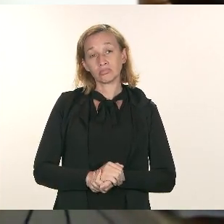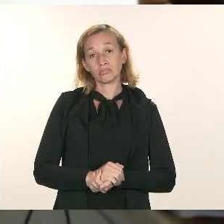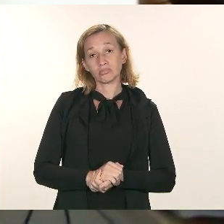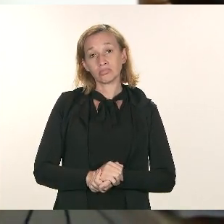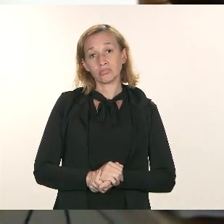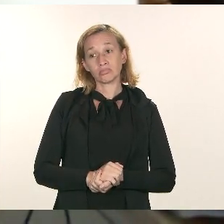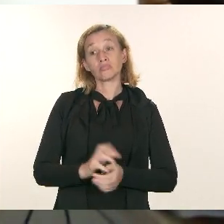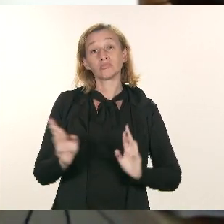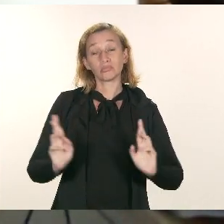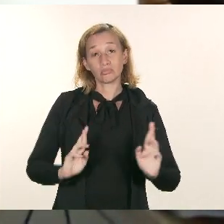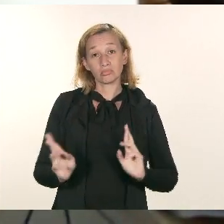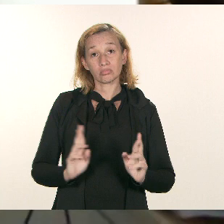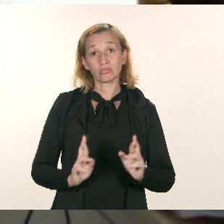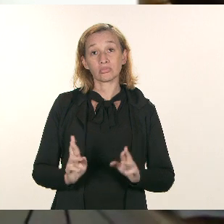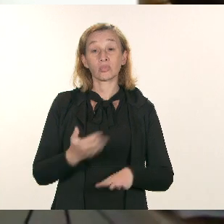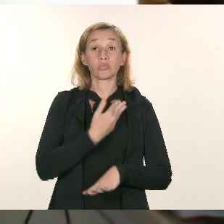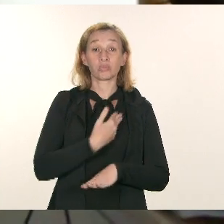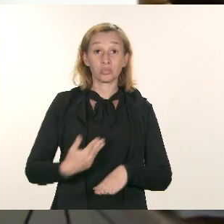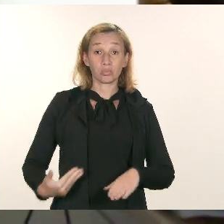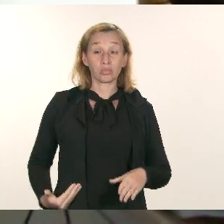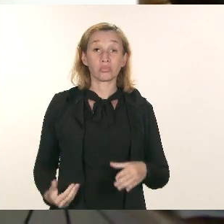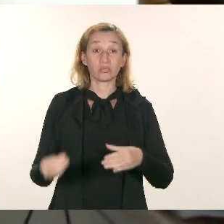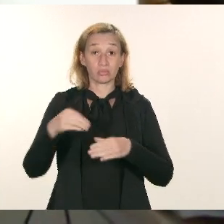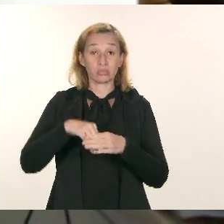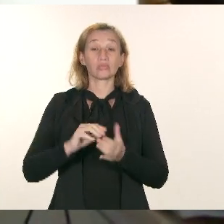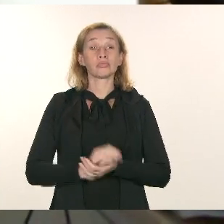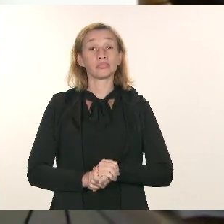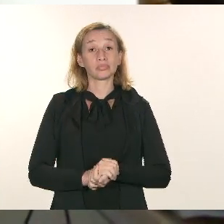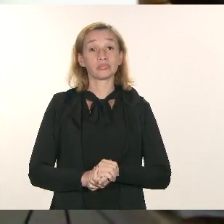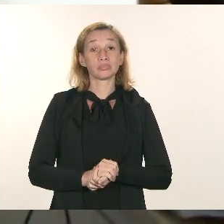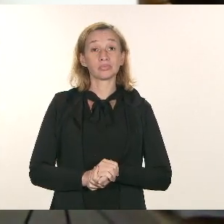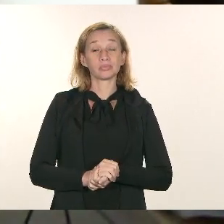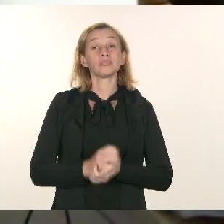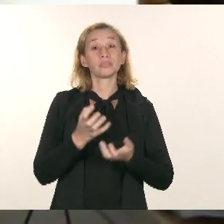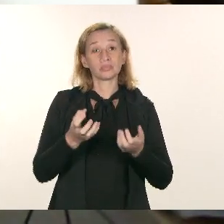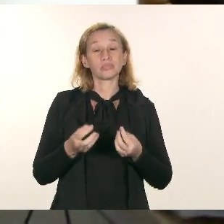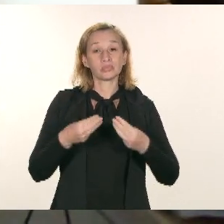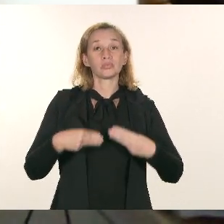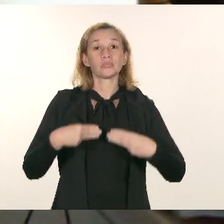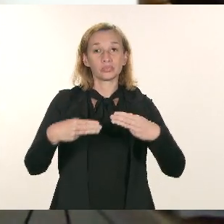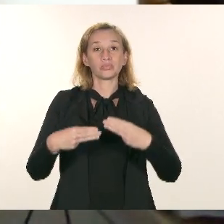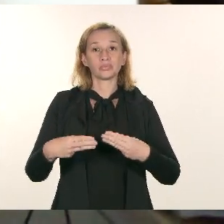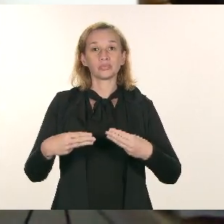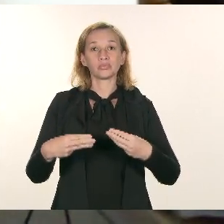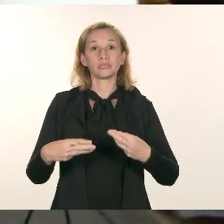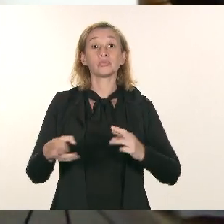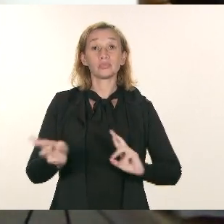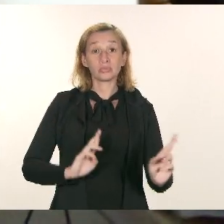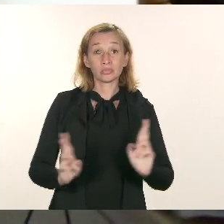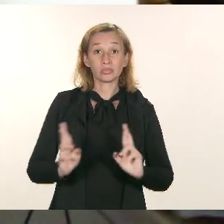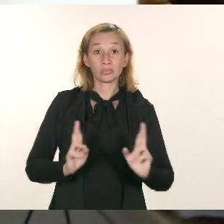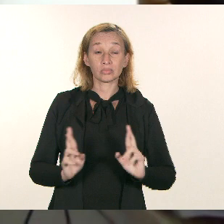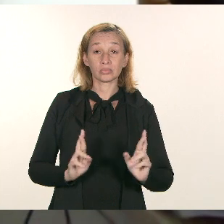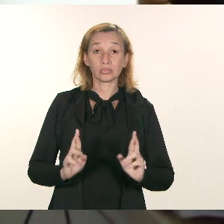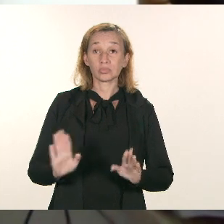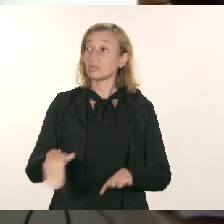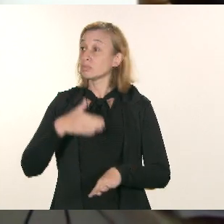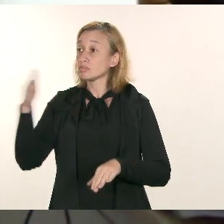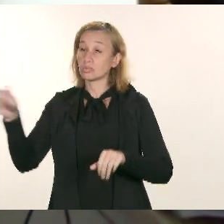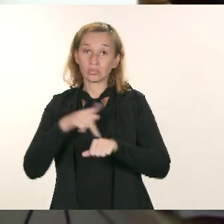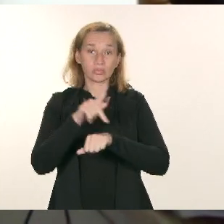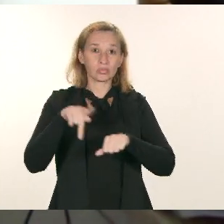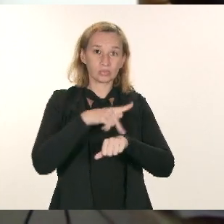política externa, senhor presidente, quis o ministro das Relações Exteriores que o Brasil fosse